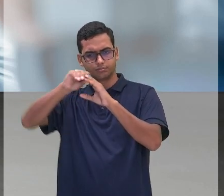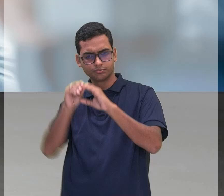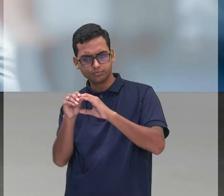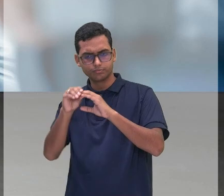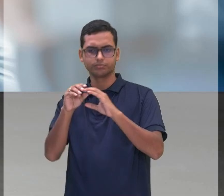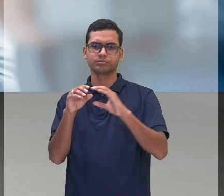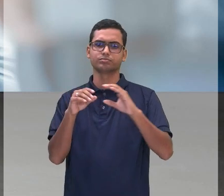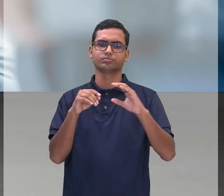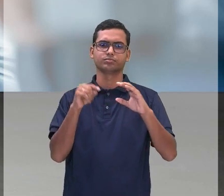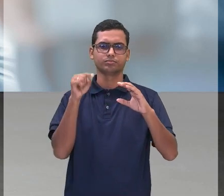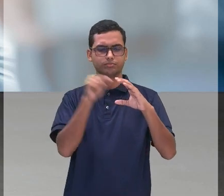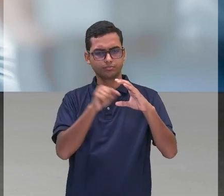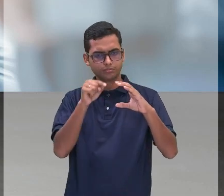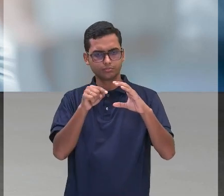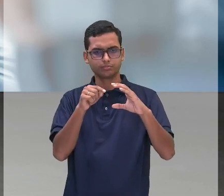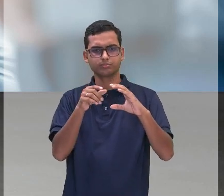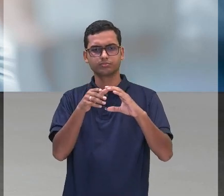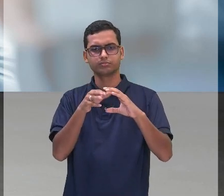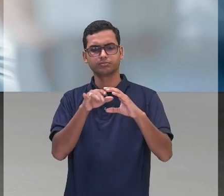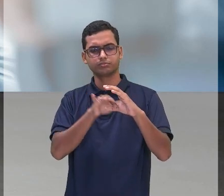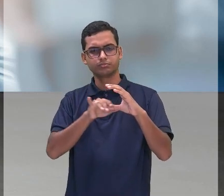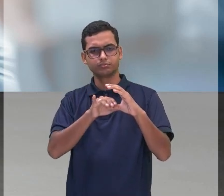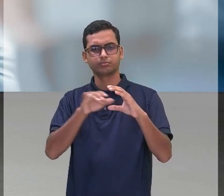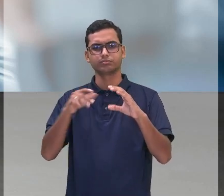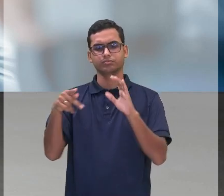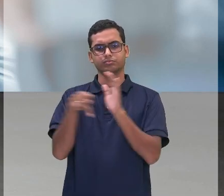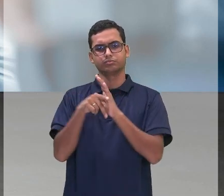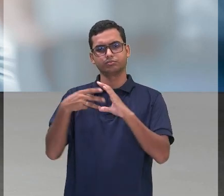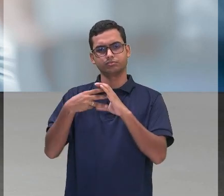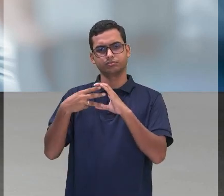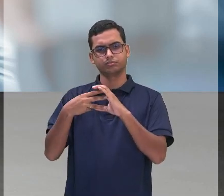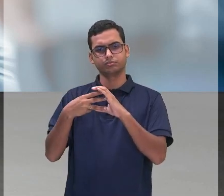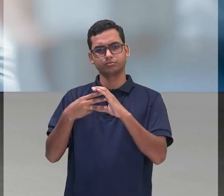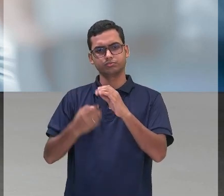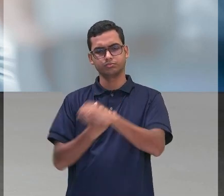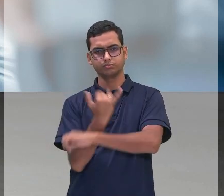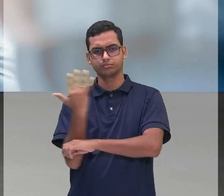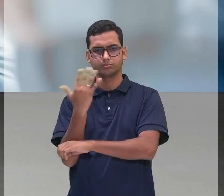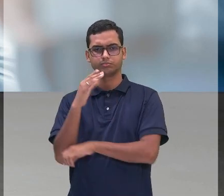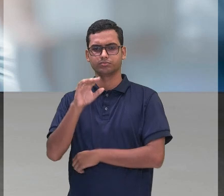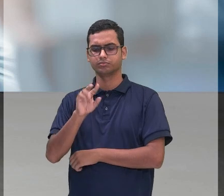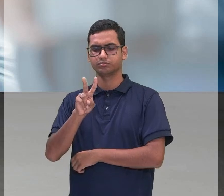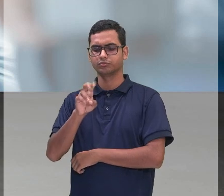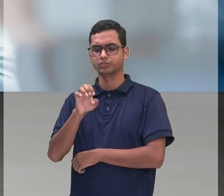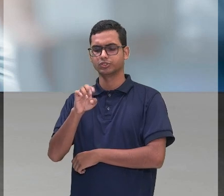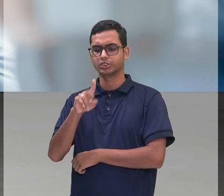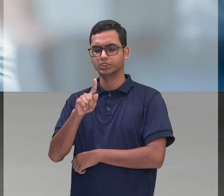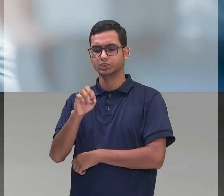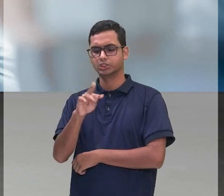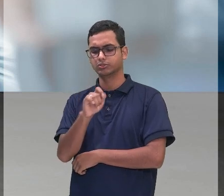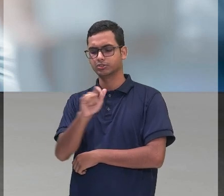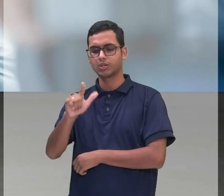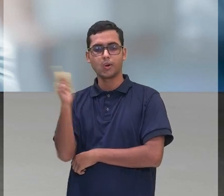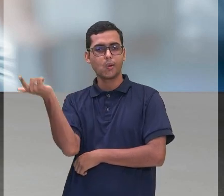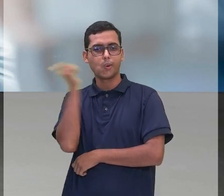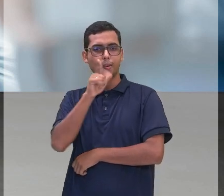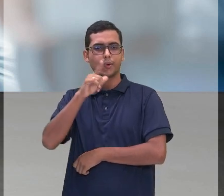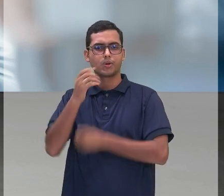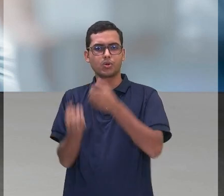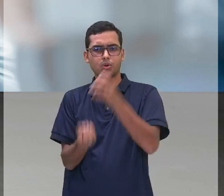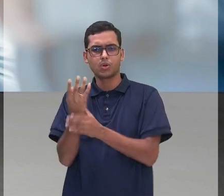maior. A célula vegetal, ela consegue ser autotrófica. O que isso significa? Que ela